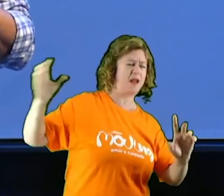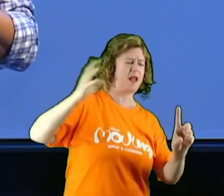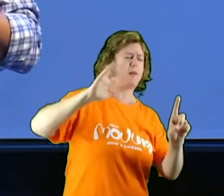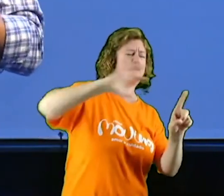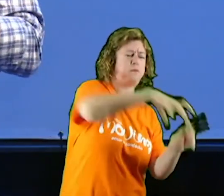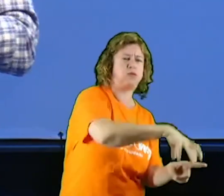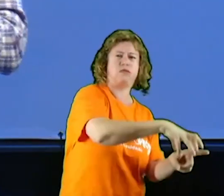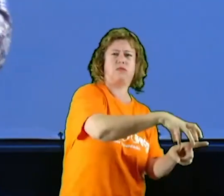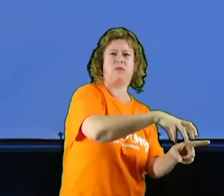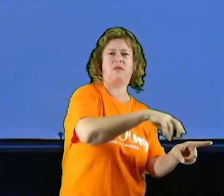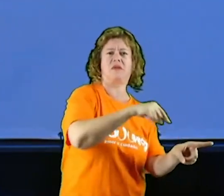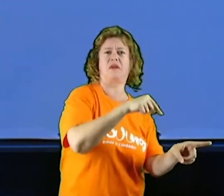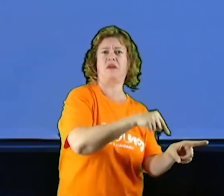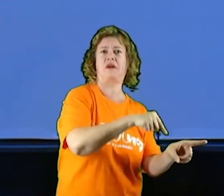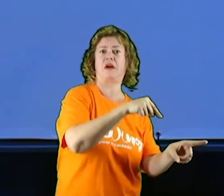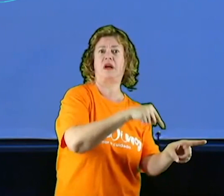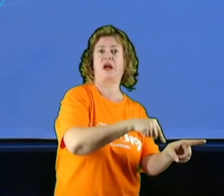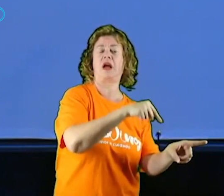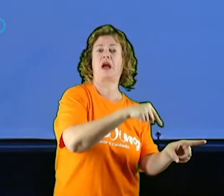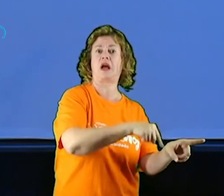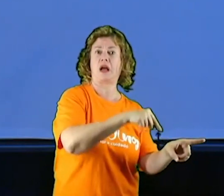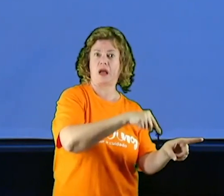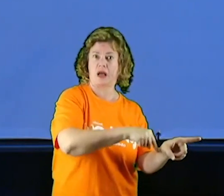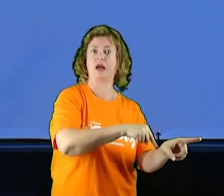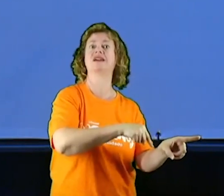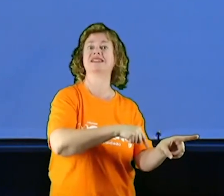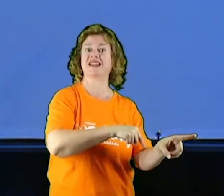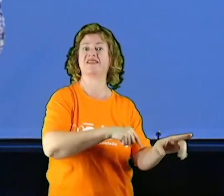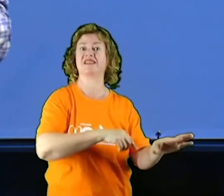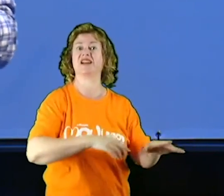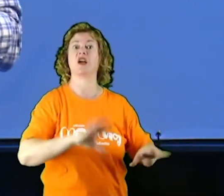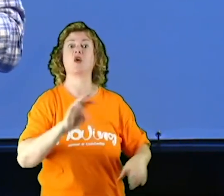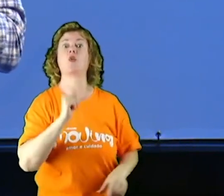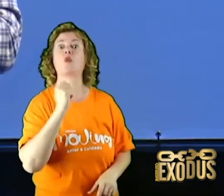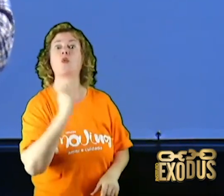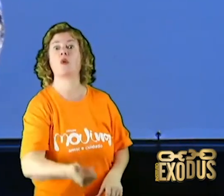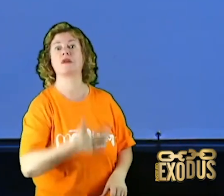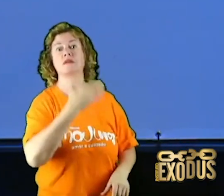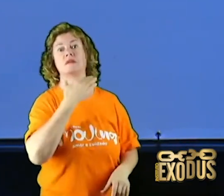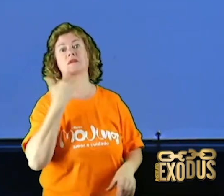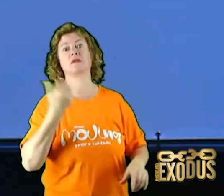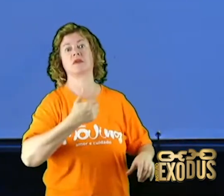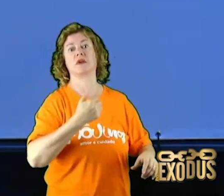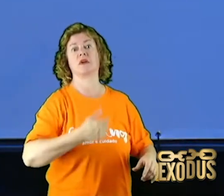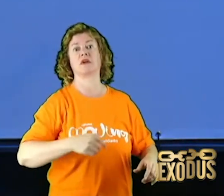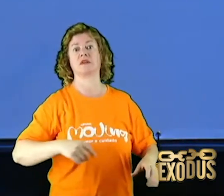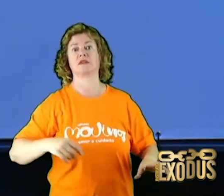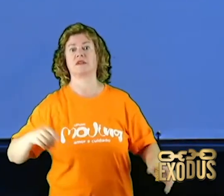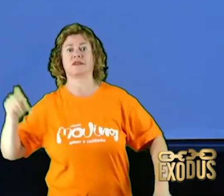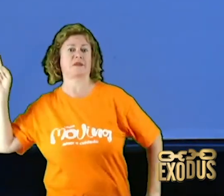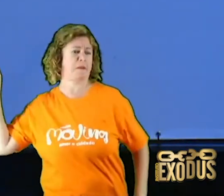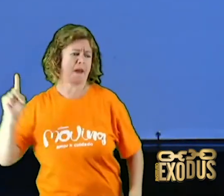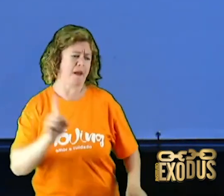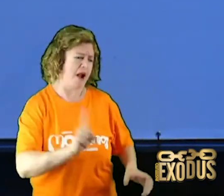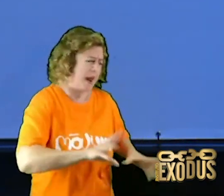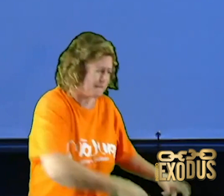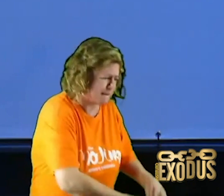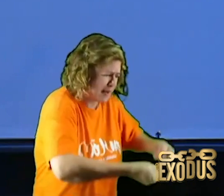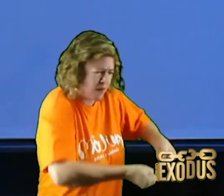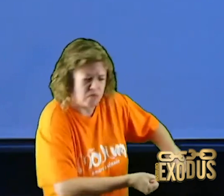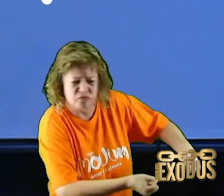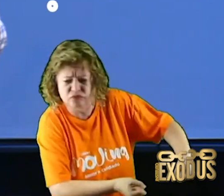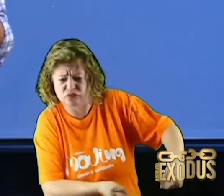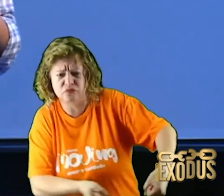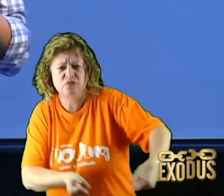força central de uma instalação militar e que tem um diagnóstico neurológico que